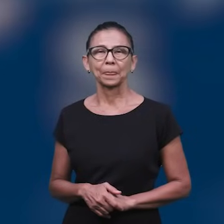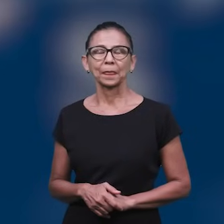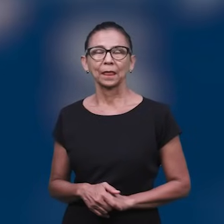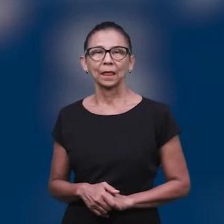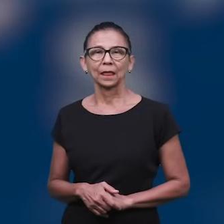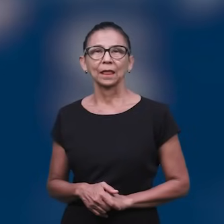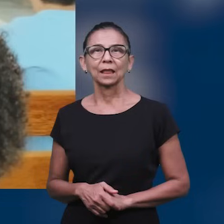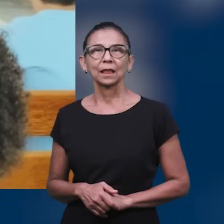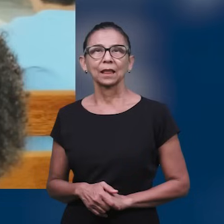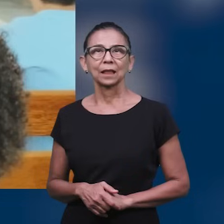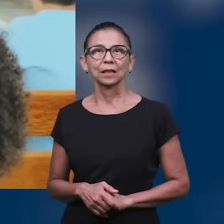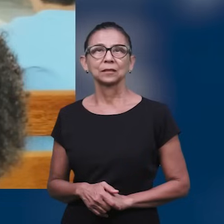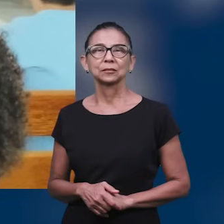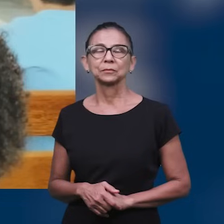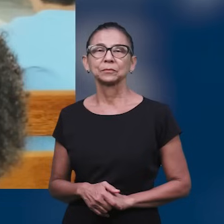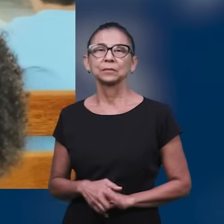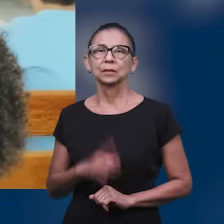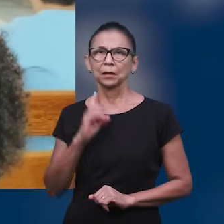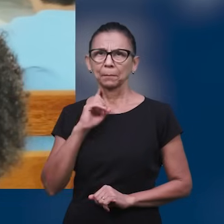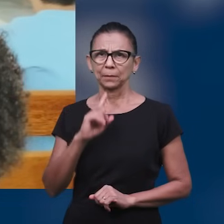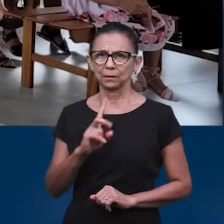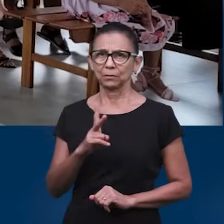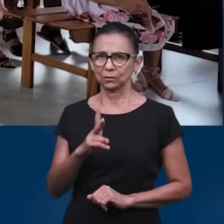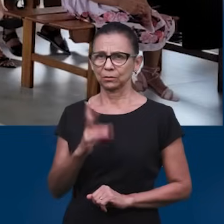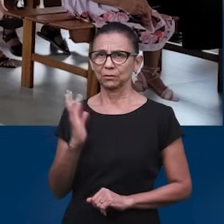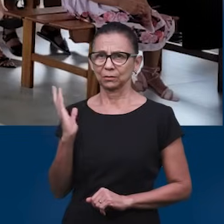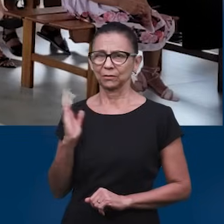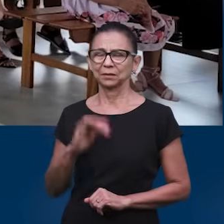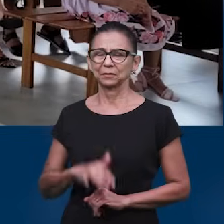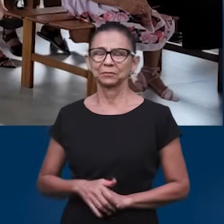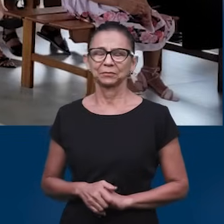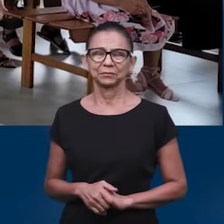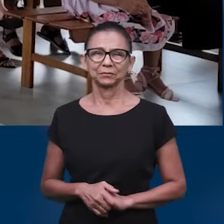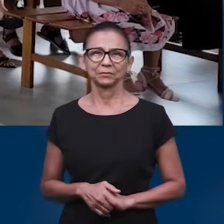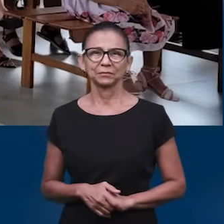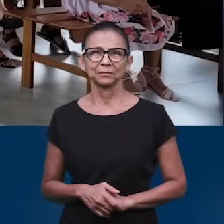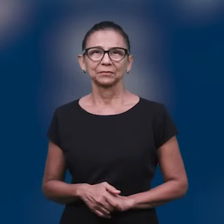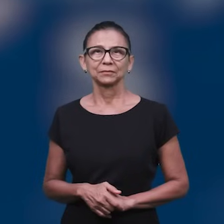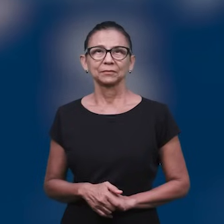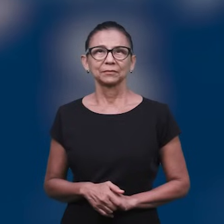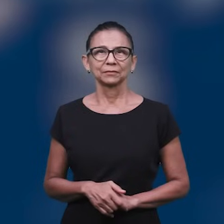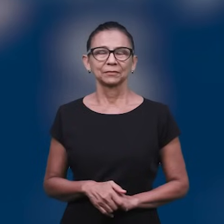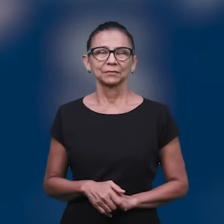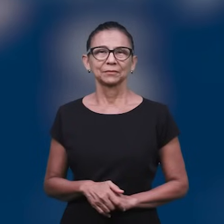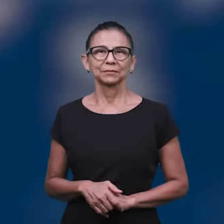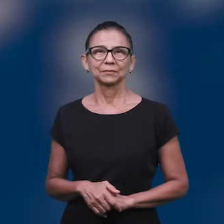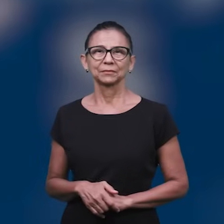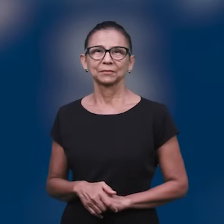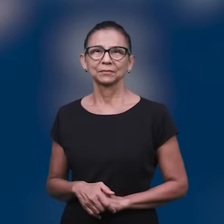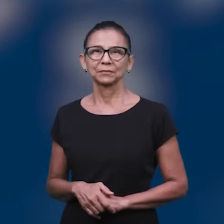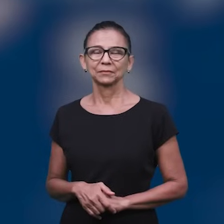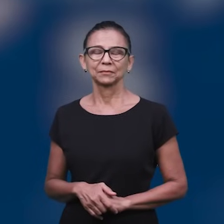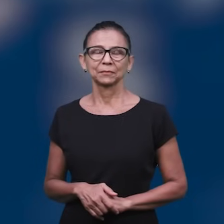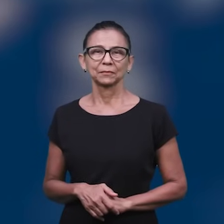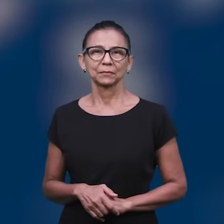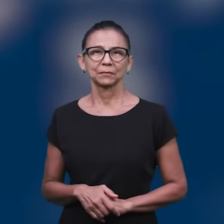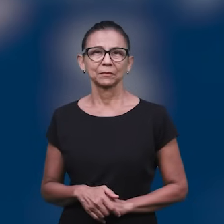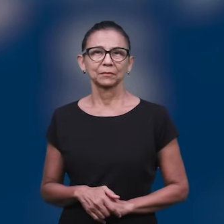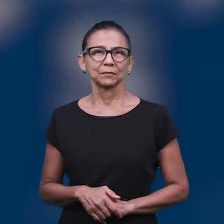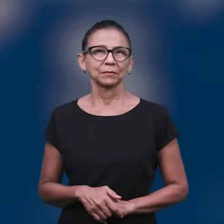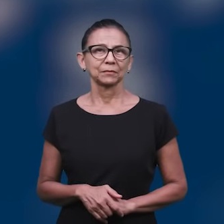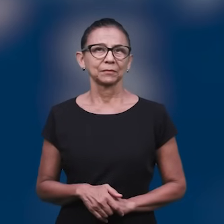Formiga, Minas Gerais. Ainda de Formiga, a Igreja Engenho de Serra. Imagens da Igreja de São Geraldo